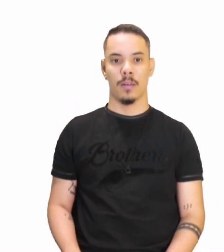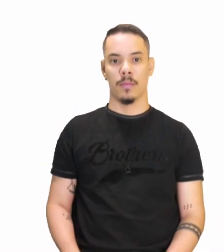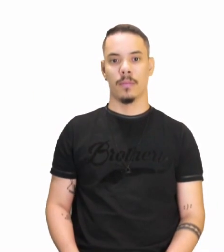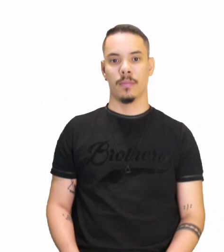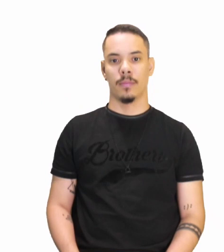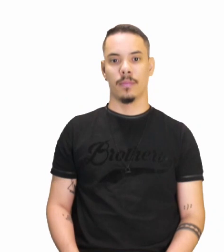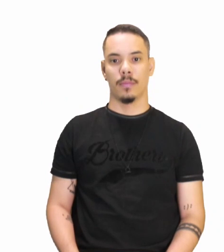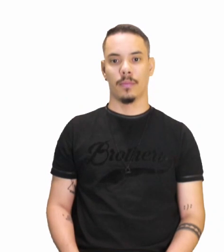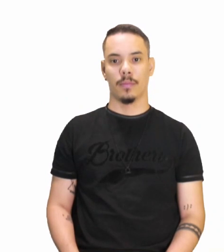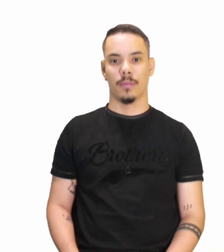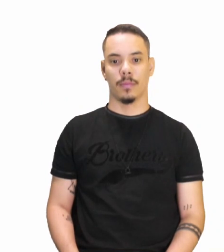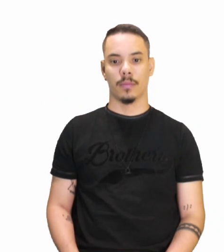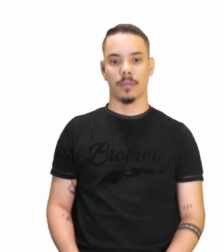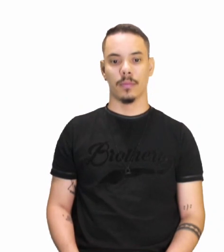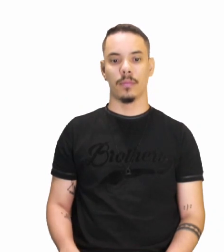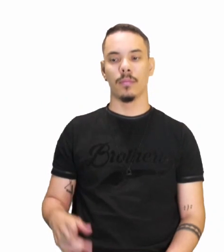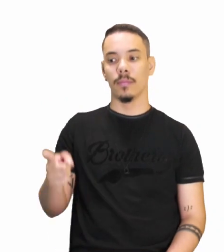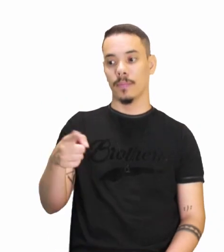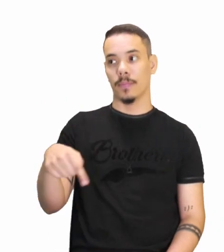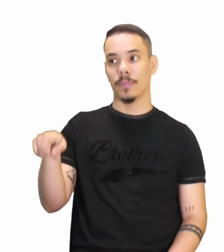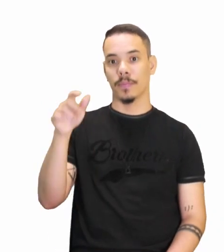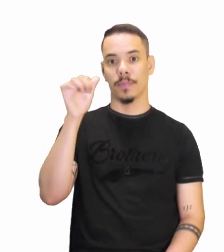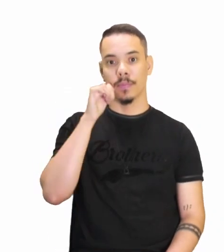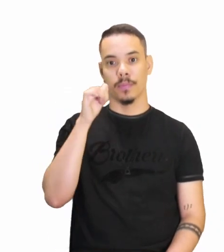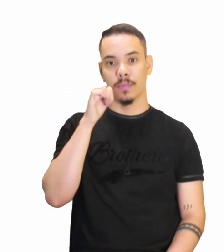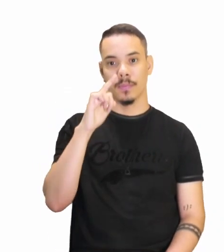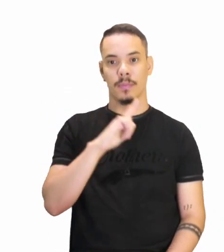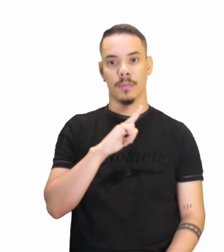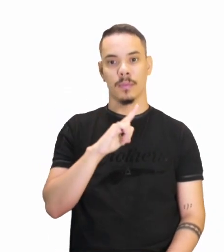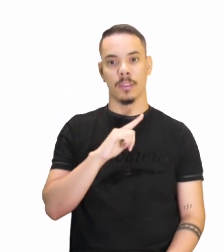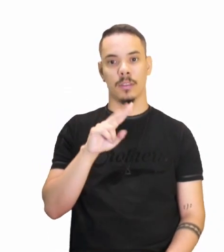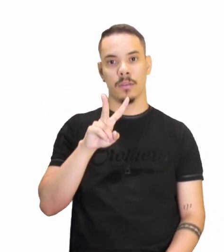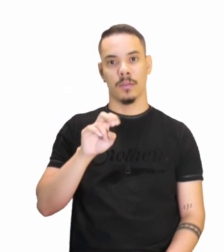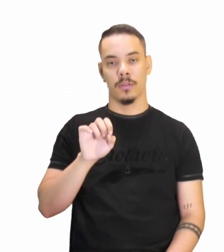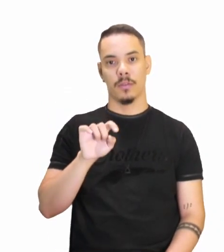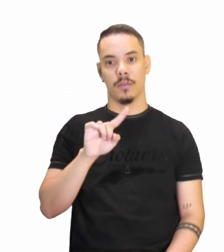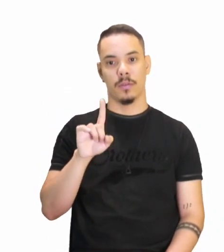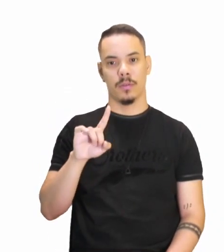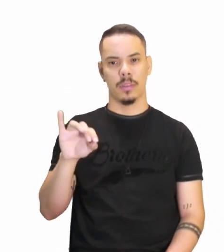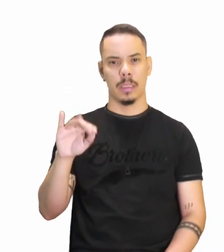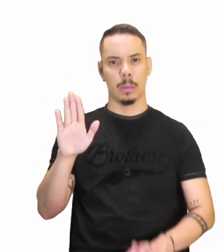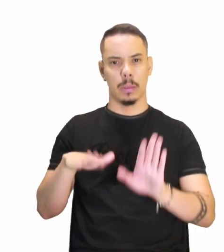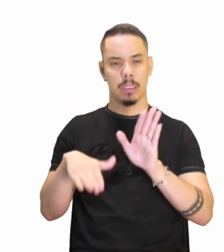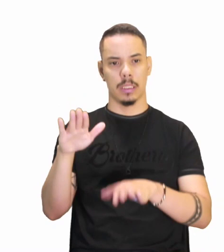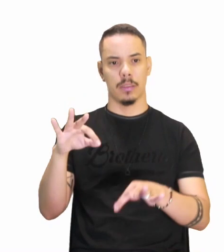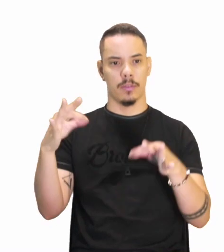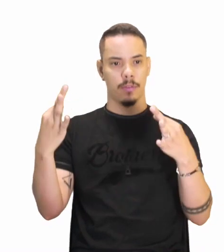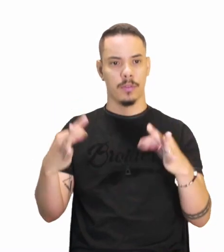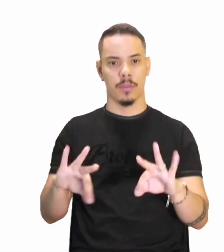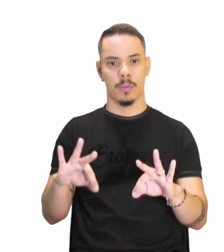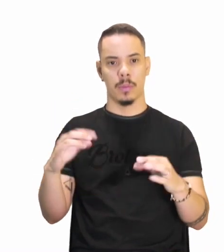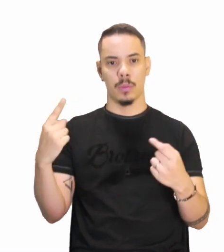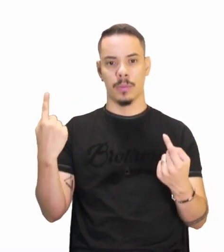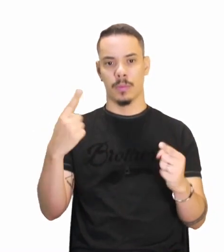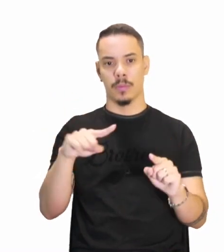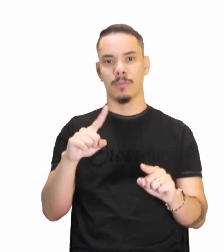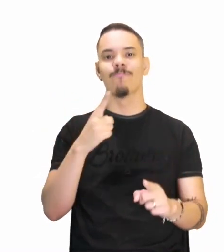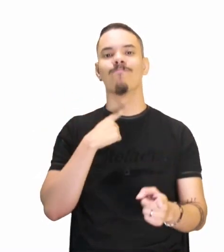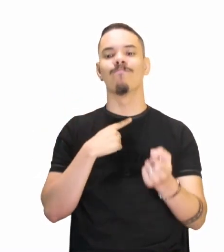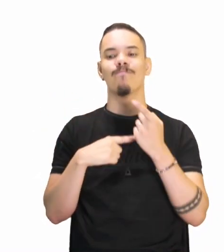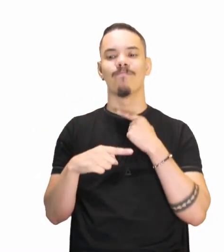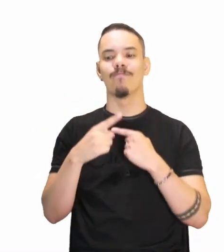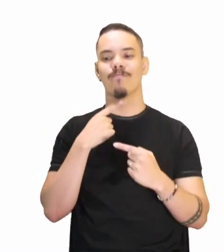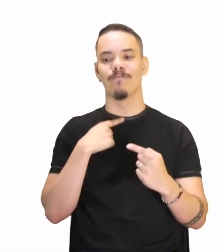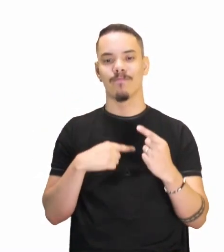essas moças tinham o peso de afirmar o contrário do